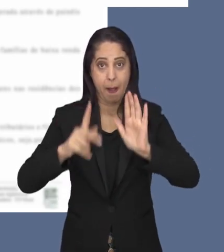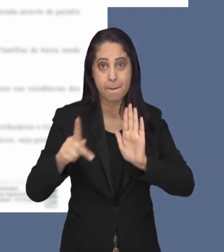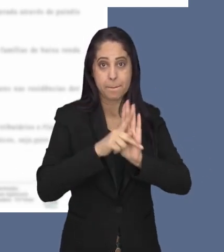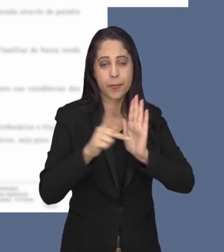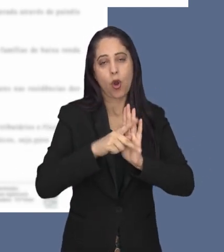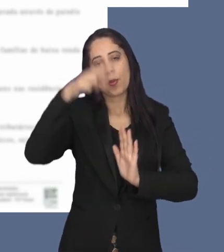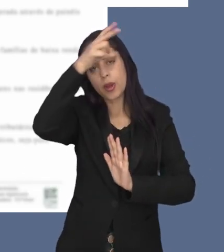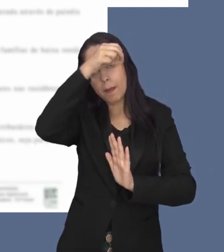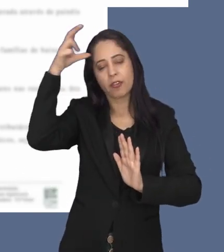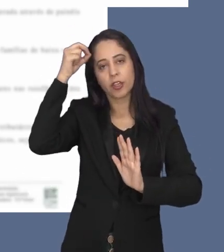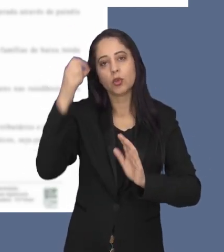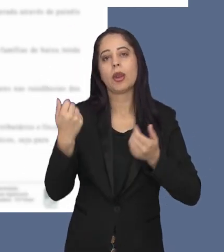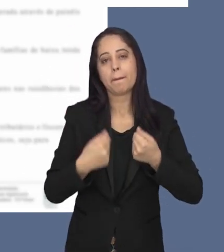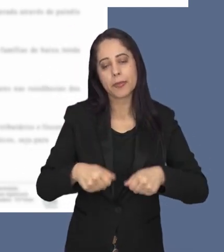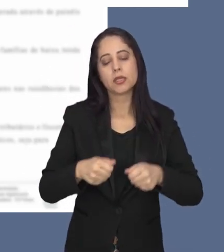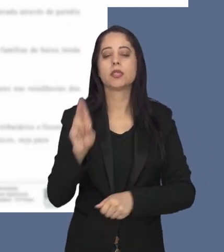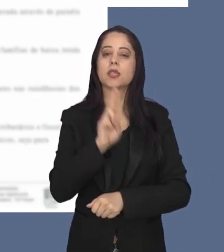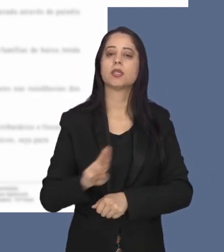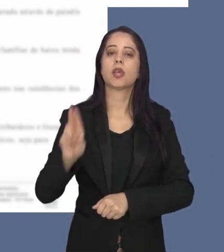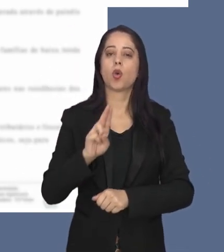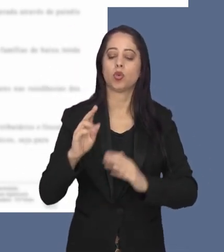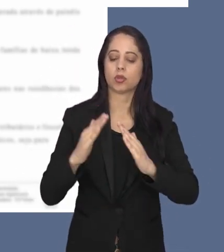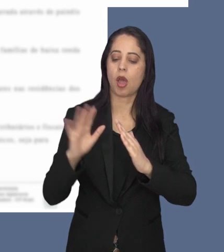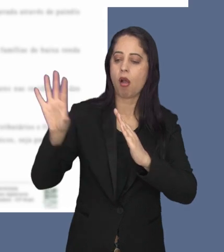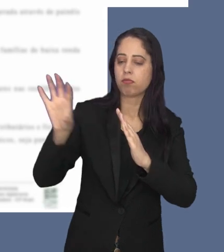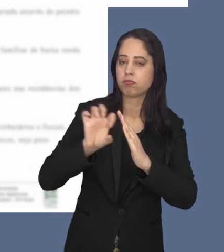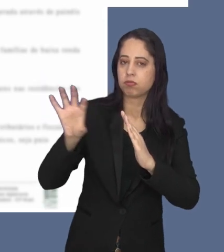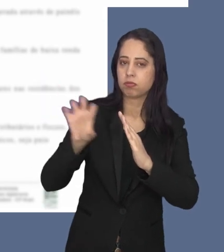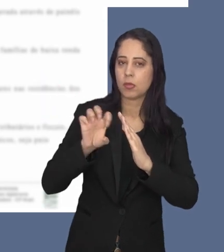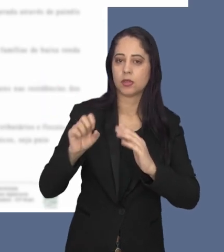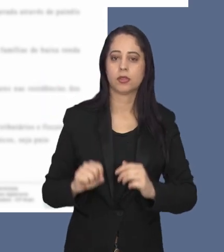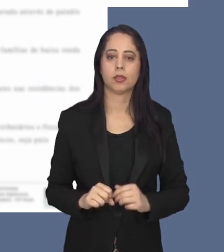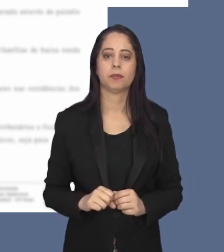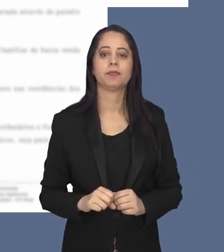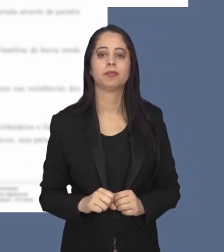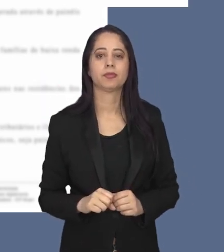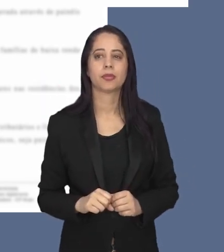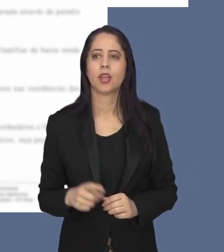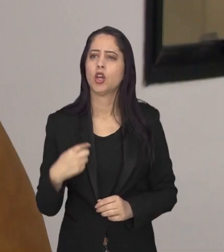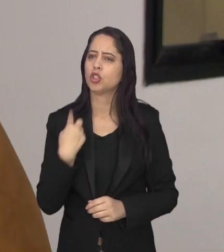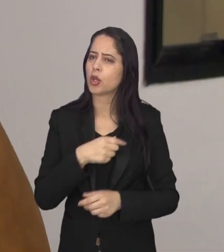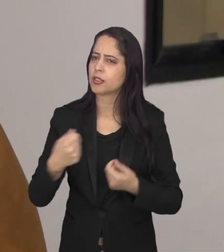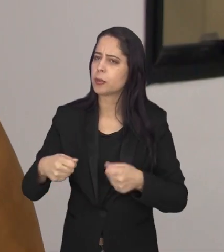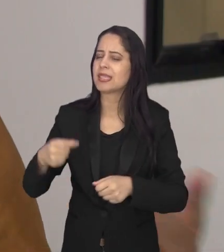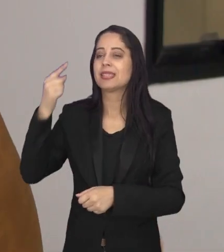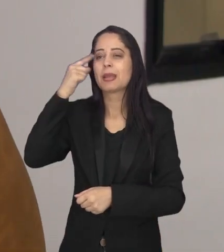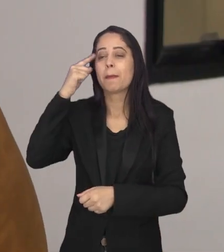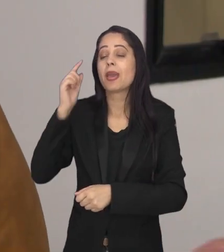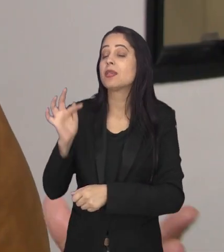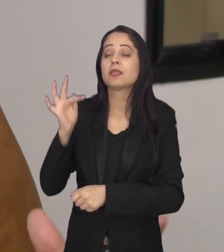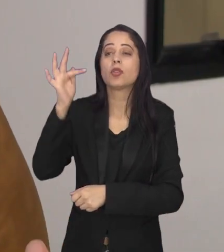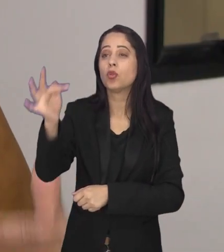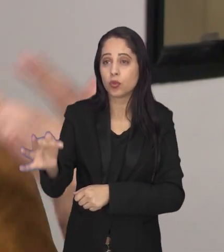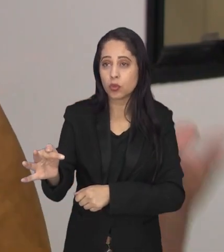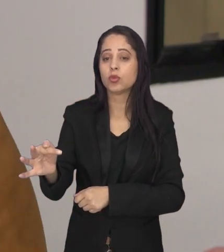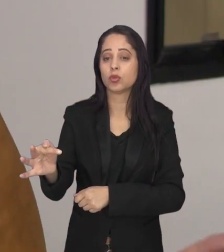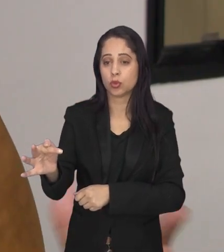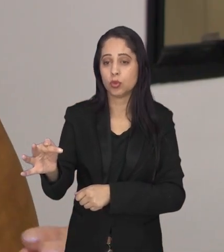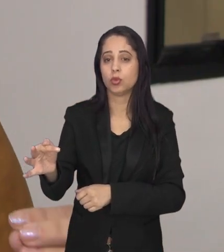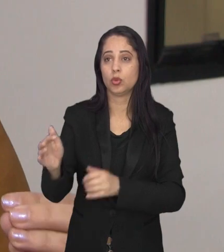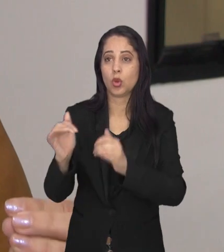de qualquer outro endereço. Então isso é como se fosse uma venda de energia, né? Então faz o retorno do investimento